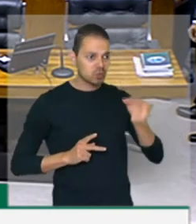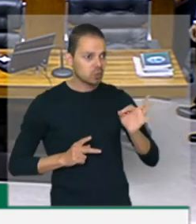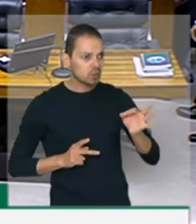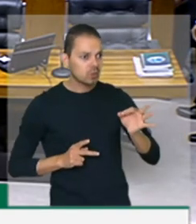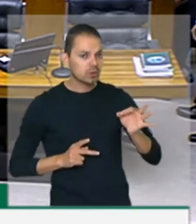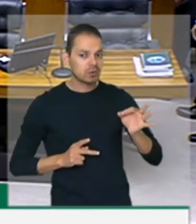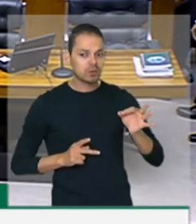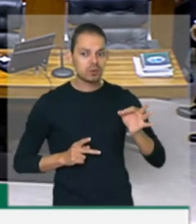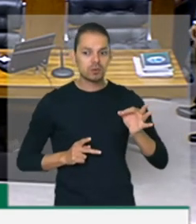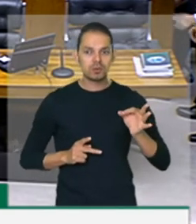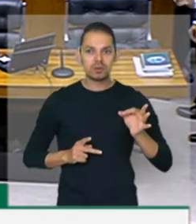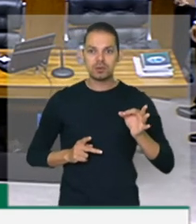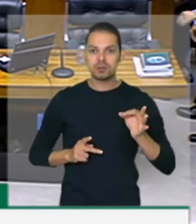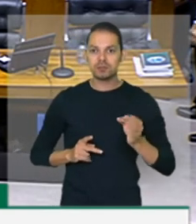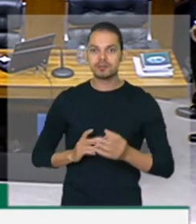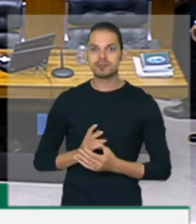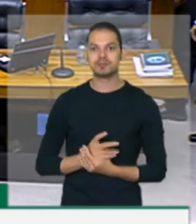Né?